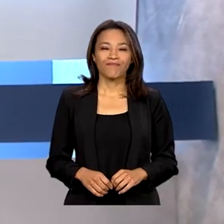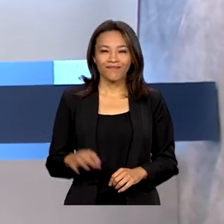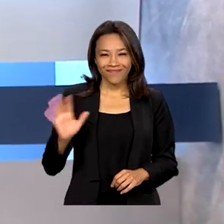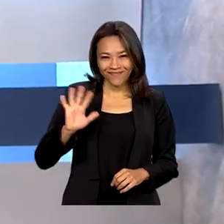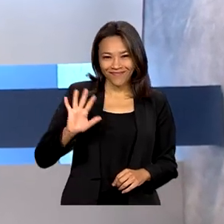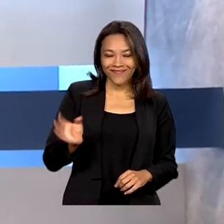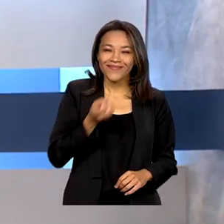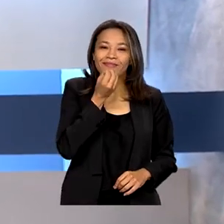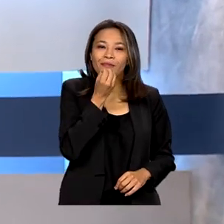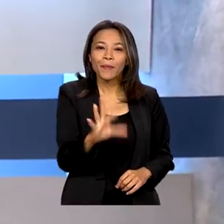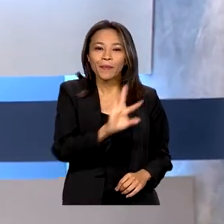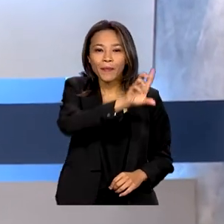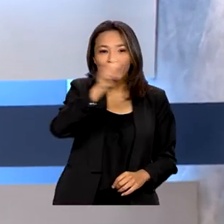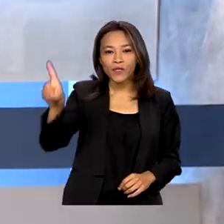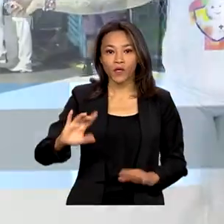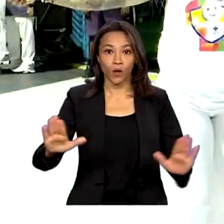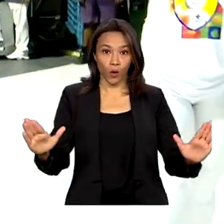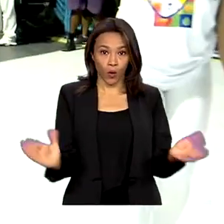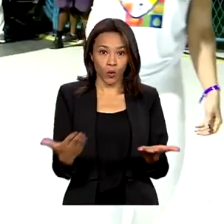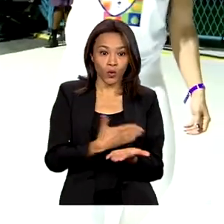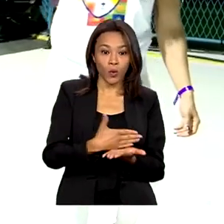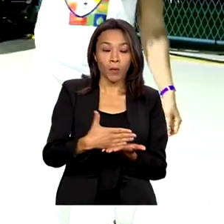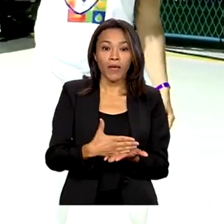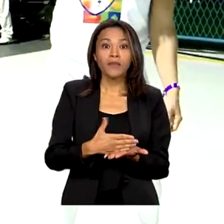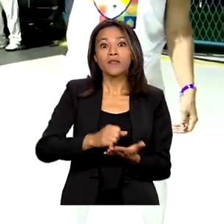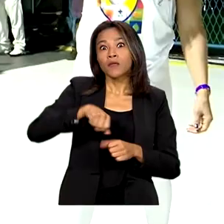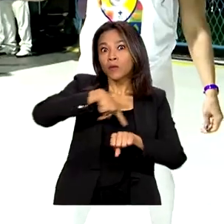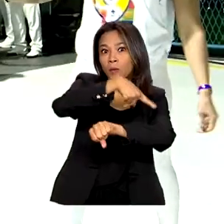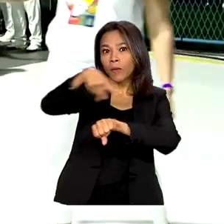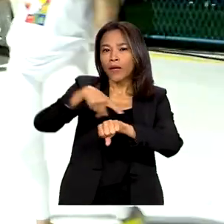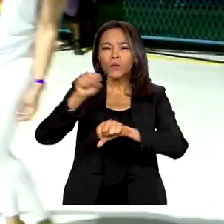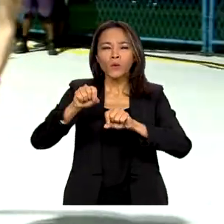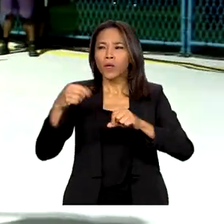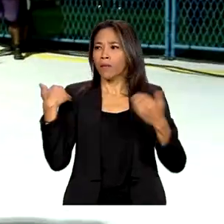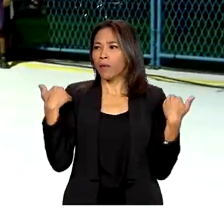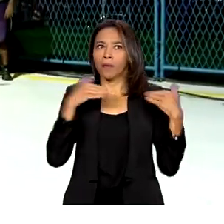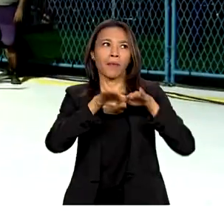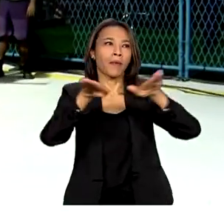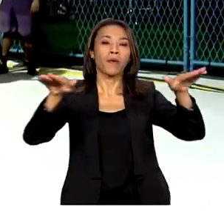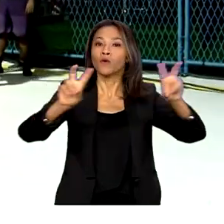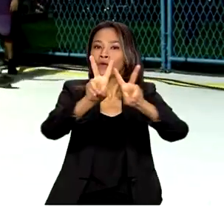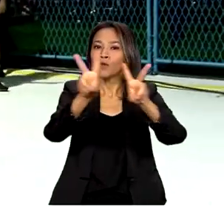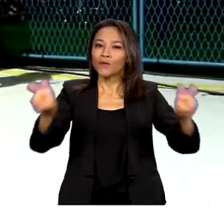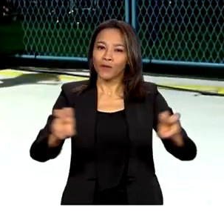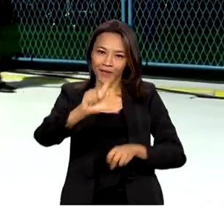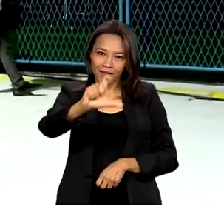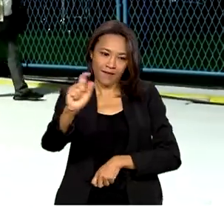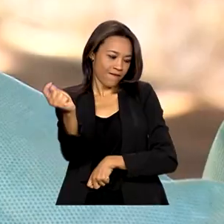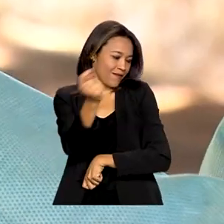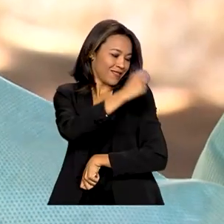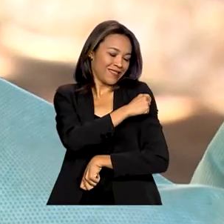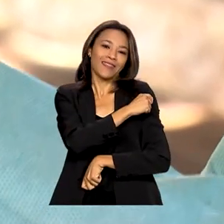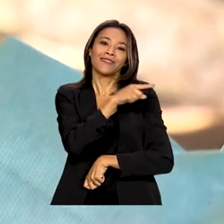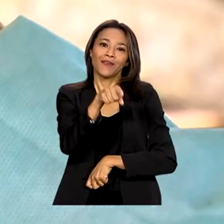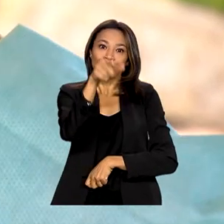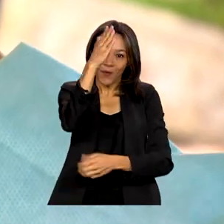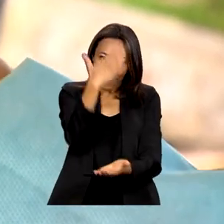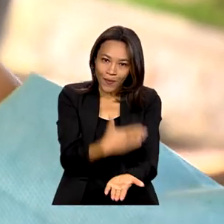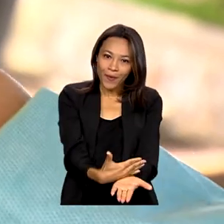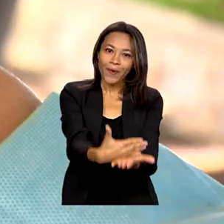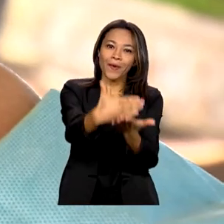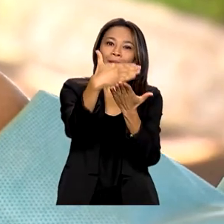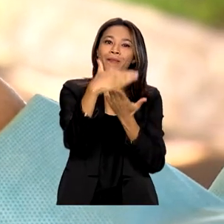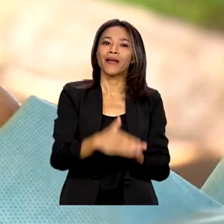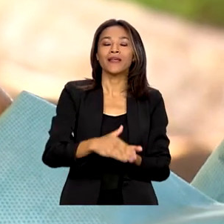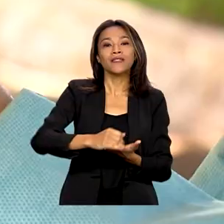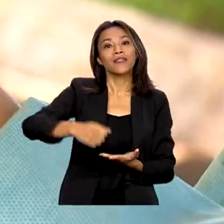Olá bom dia começa hoje em todo o país a mobilização Nacional pela vacinação a campanha marca o início da aplicação